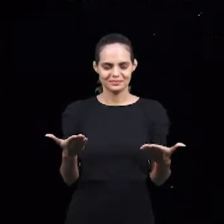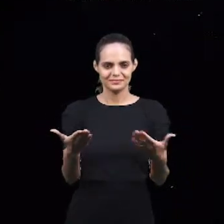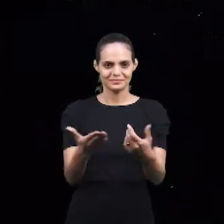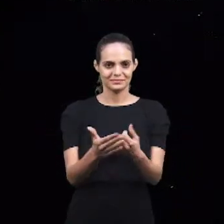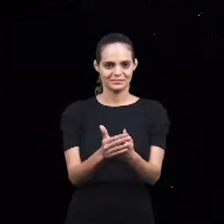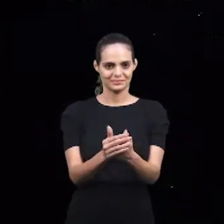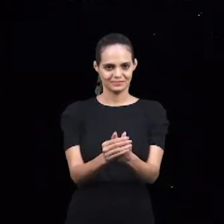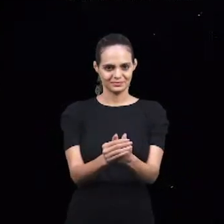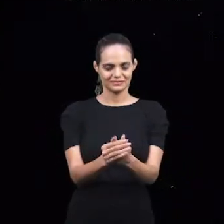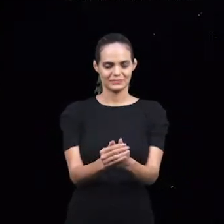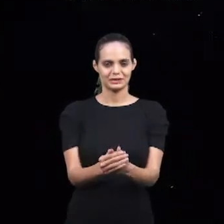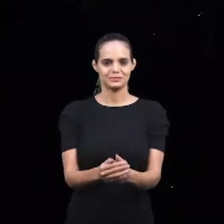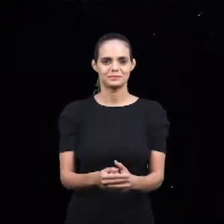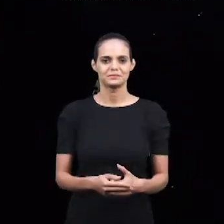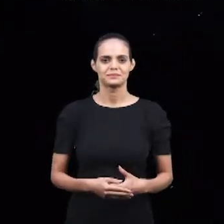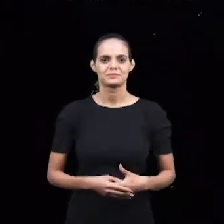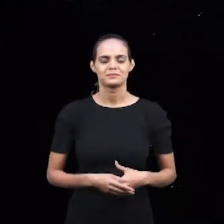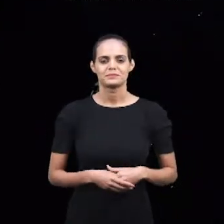grei.